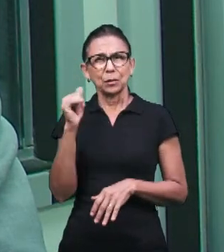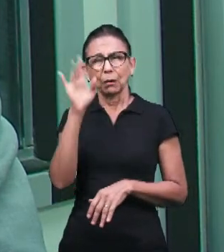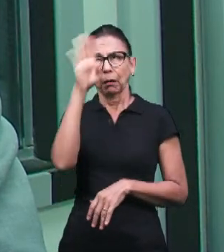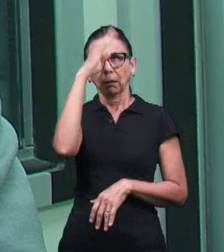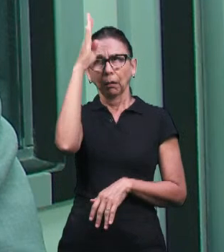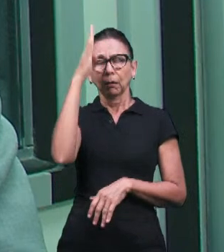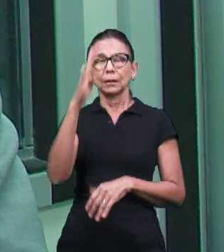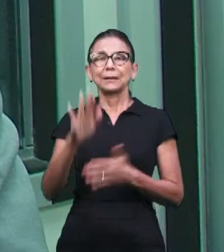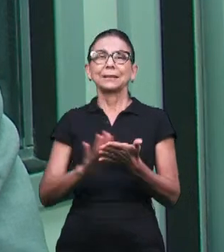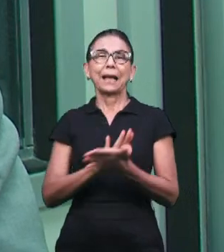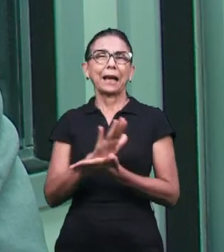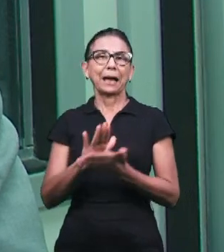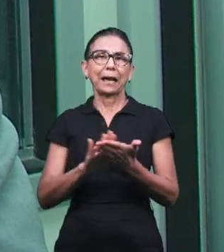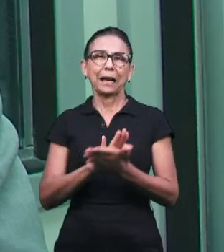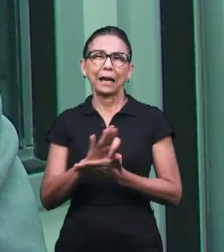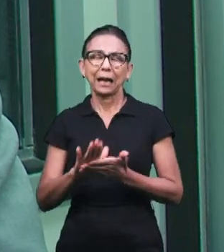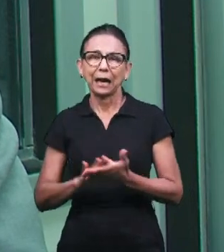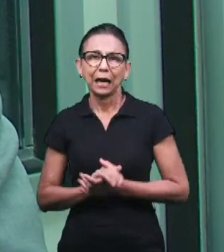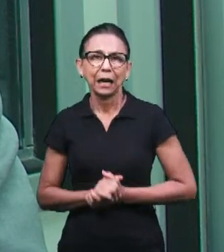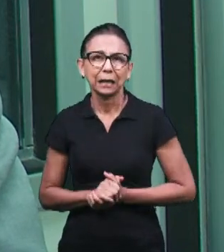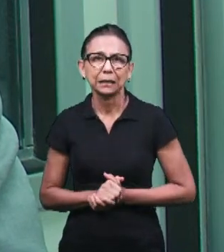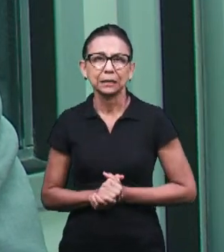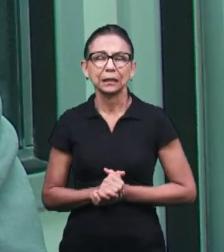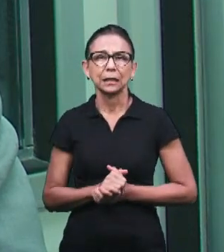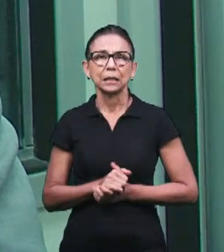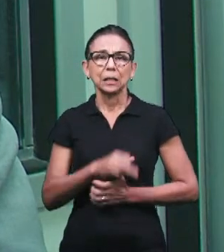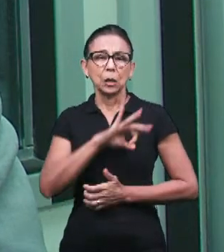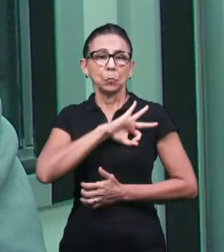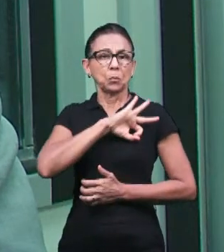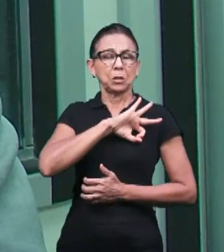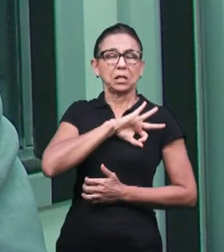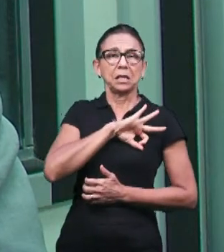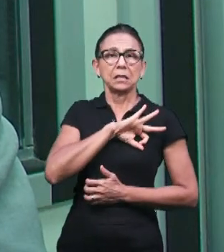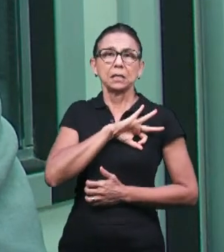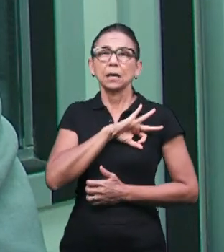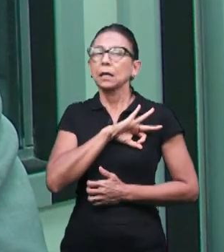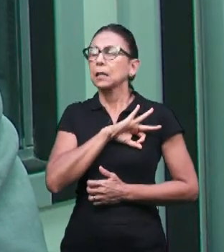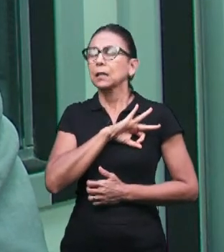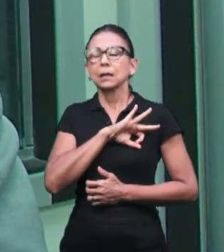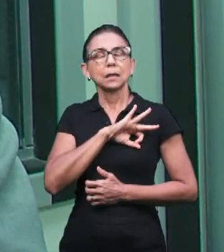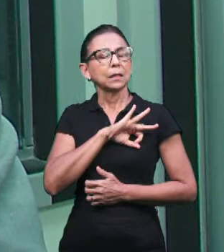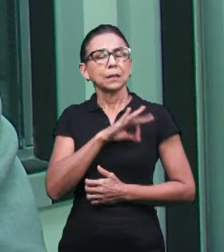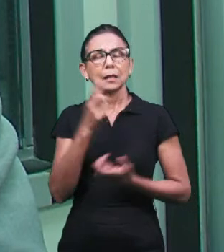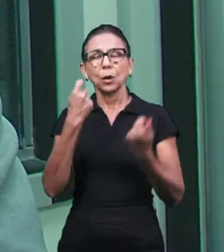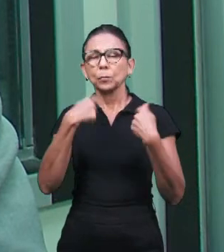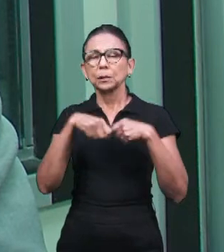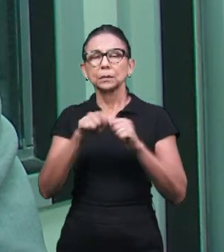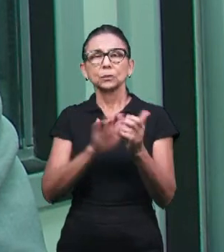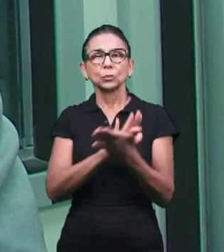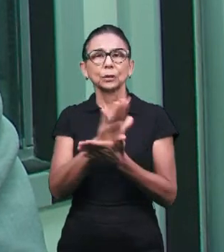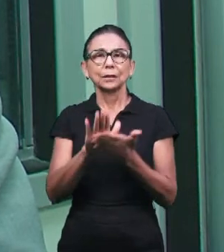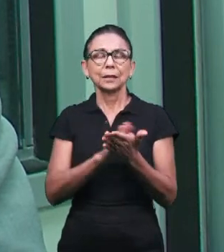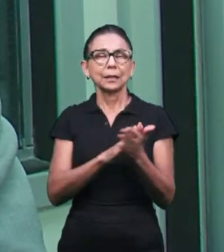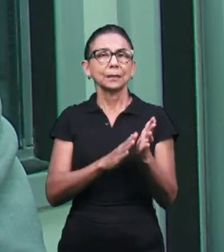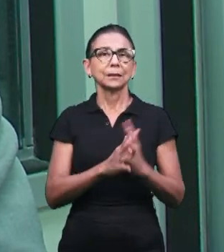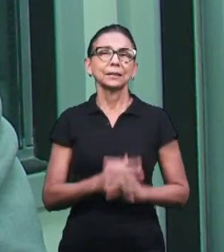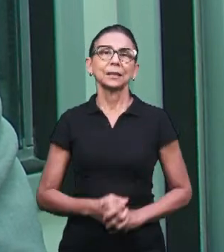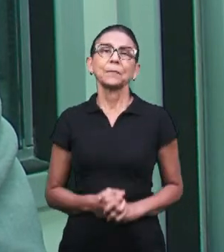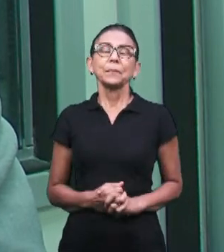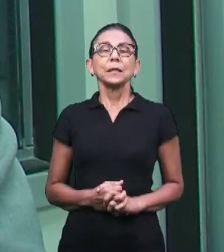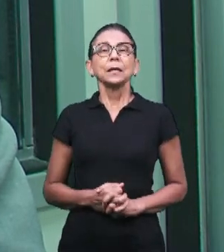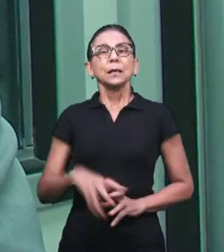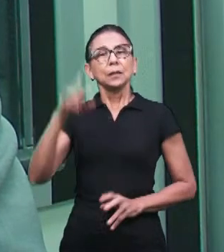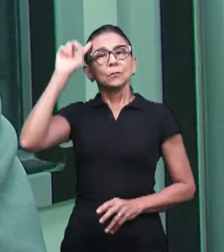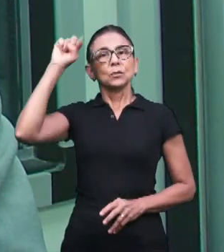ocorrência policial. E às 2h da manhã a cidade de Vitória estava limpa, organizada e muito bonita, como